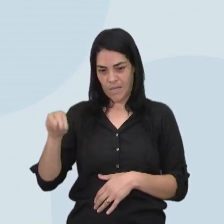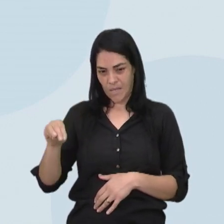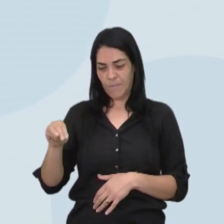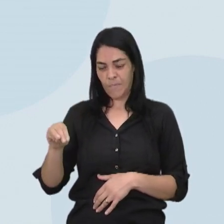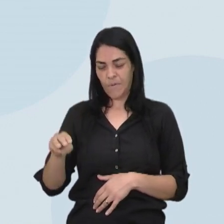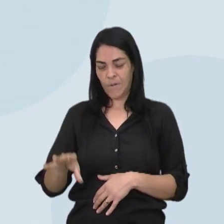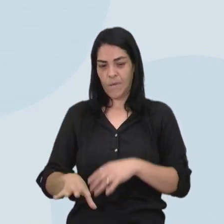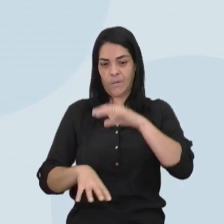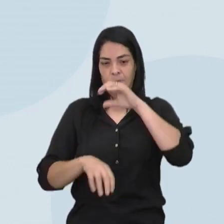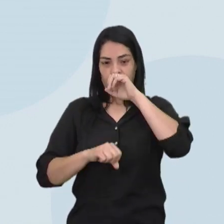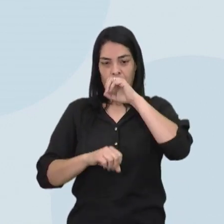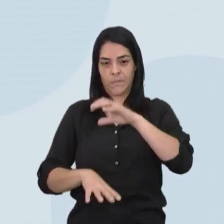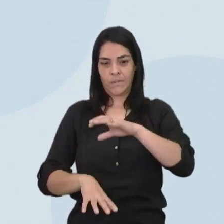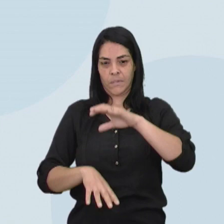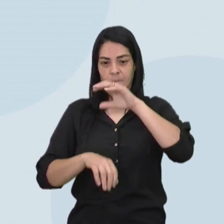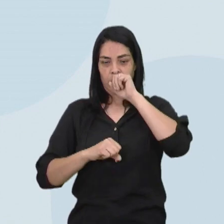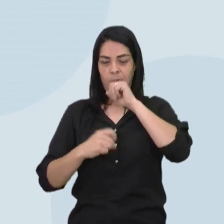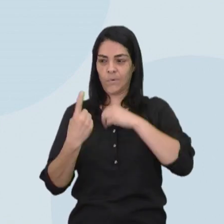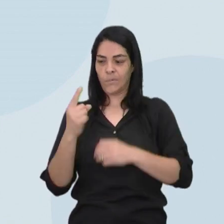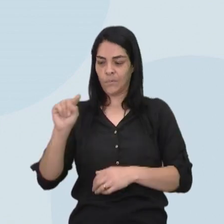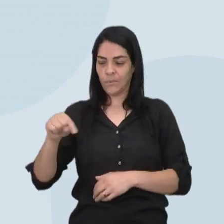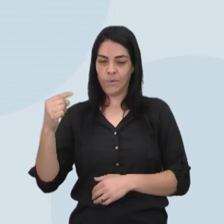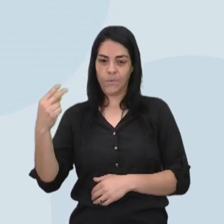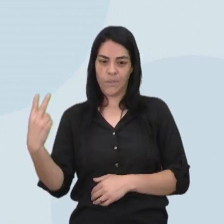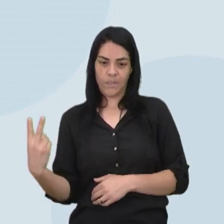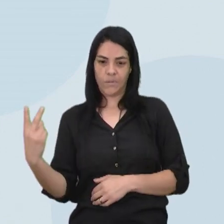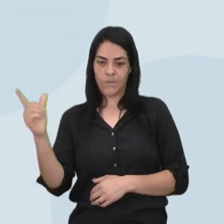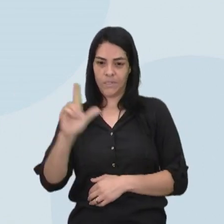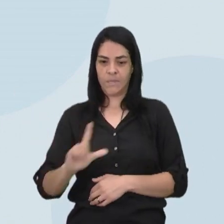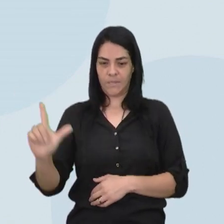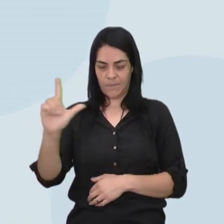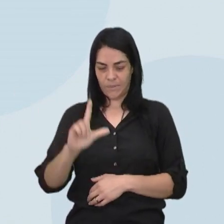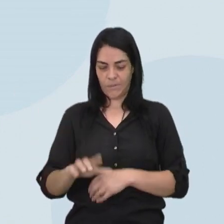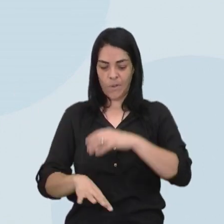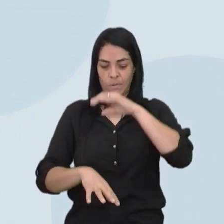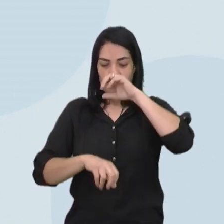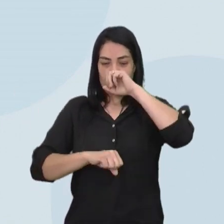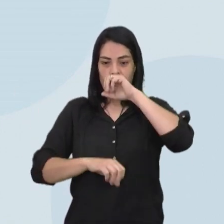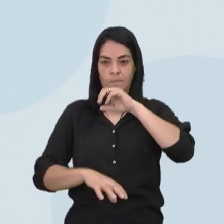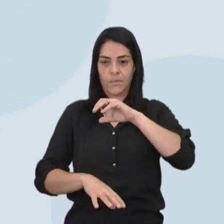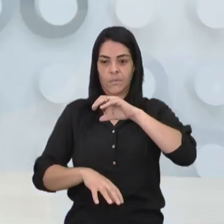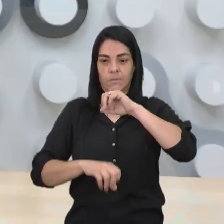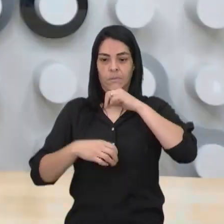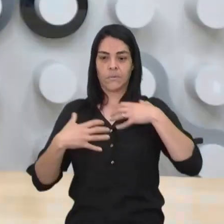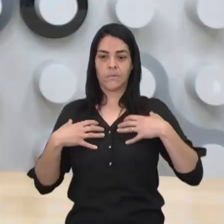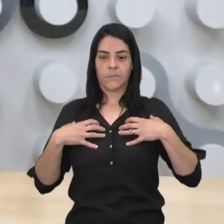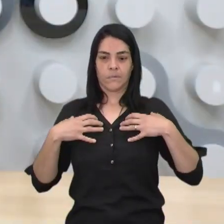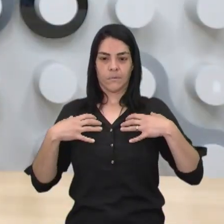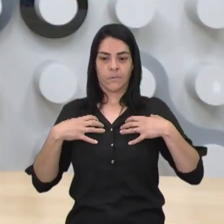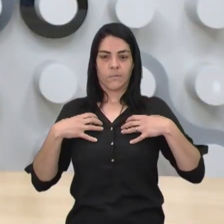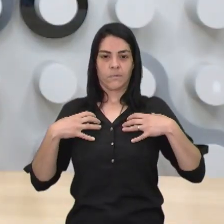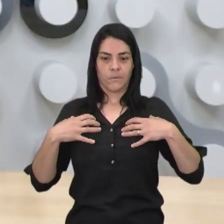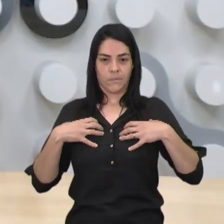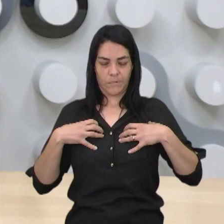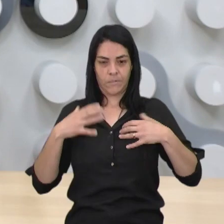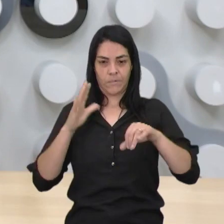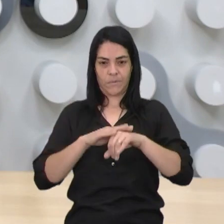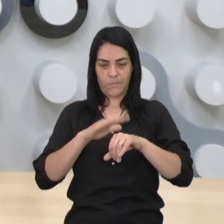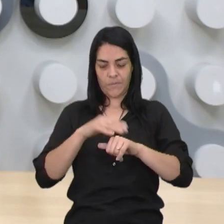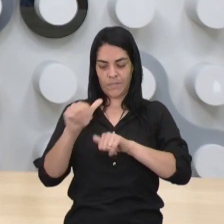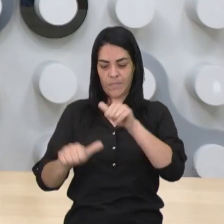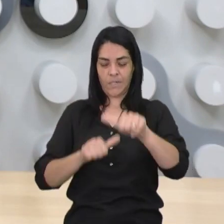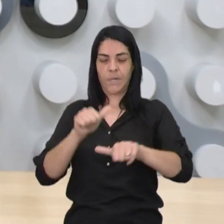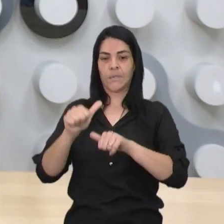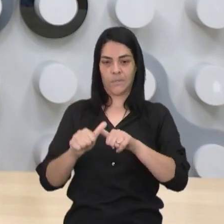aí no nosso pulmão vai ser de 1,2 litros nos nossos pulmões, para fazer essa troca gasosa. E